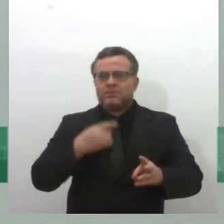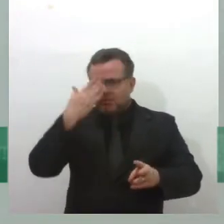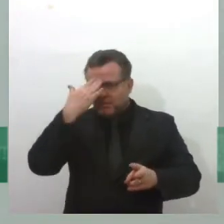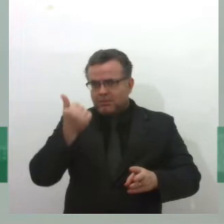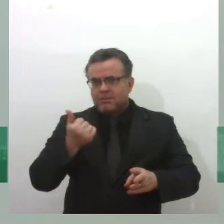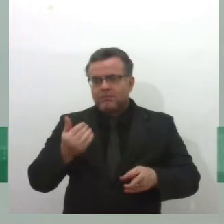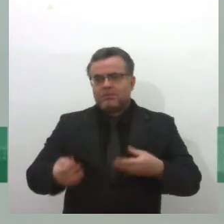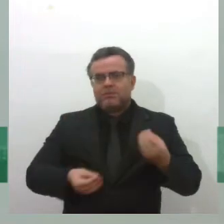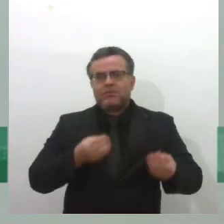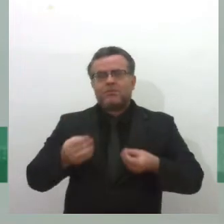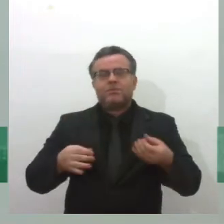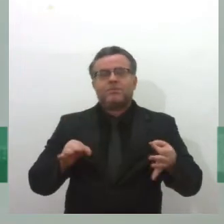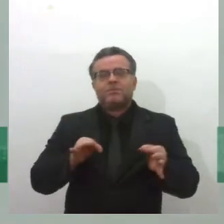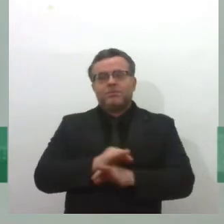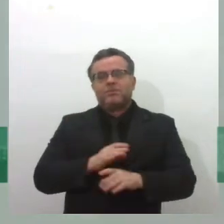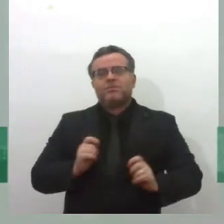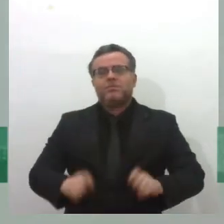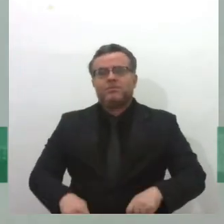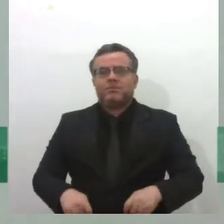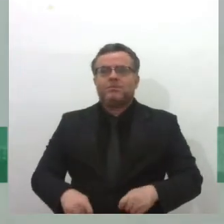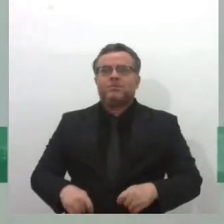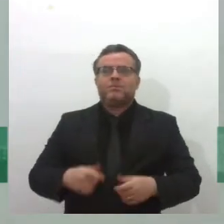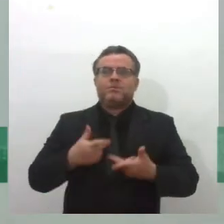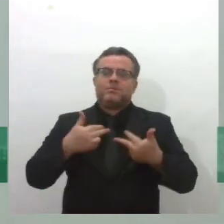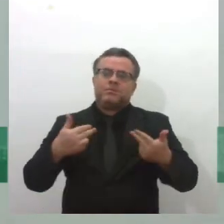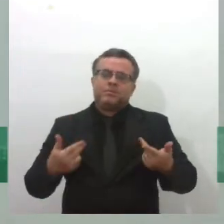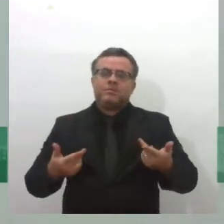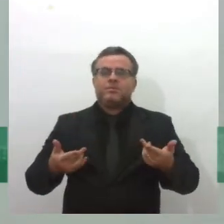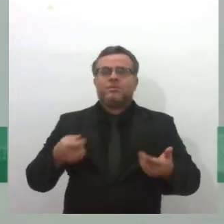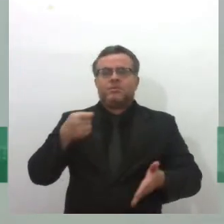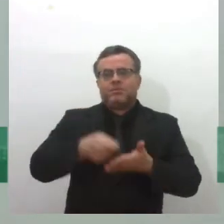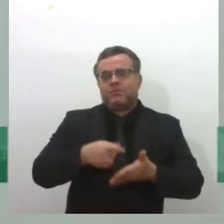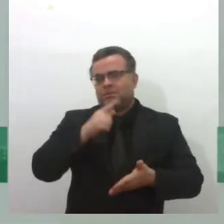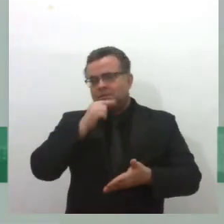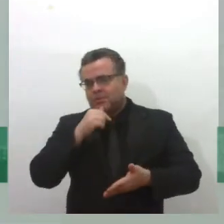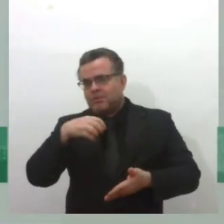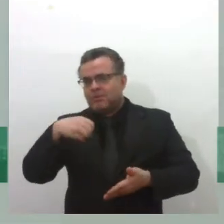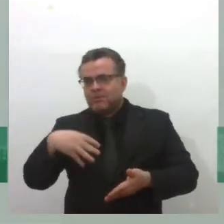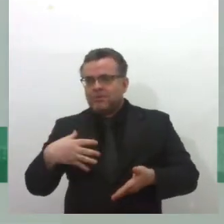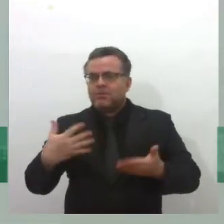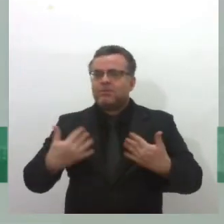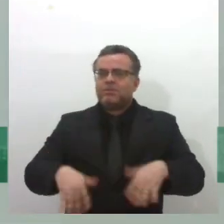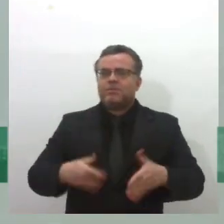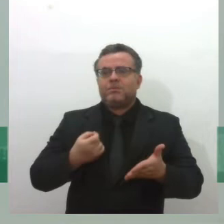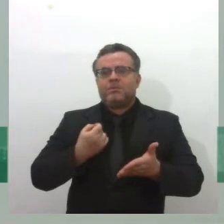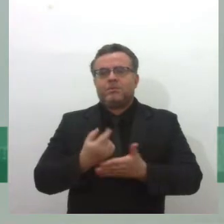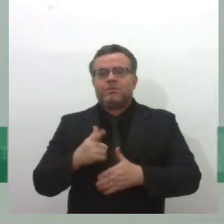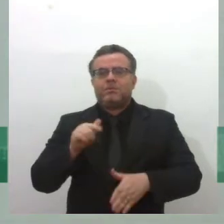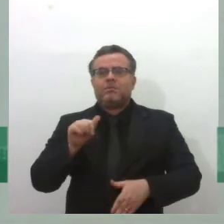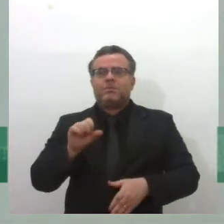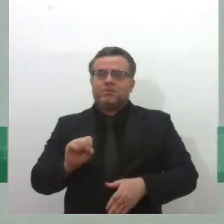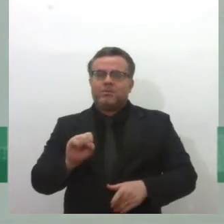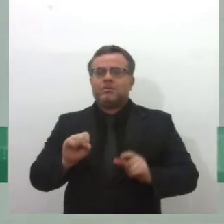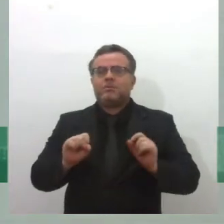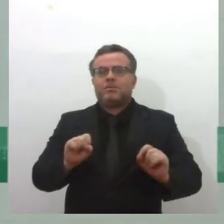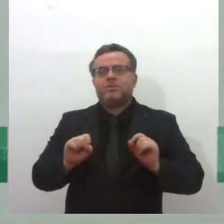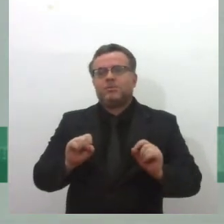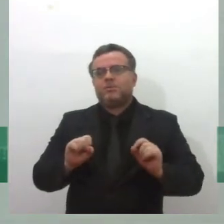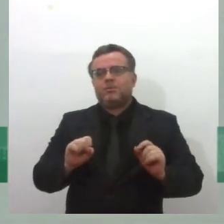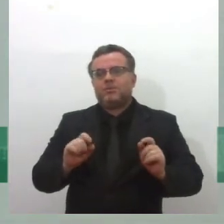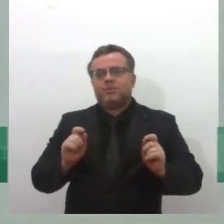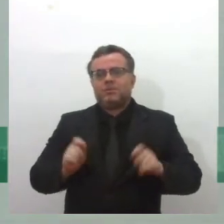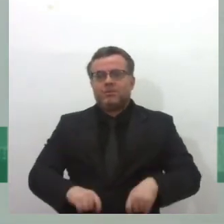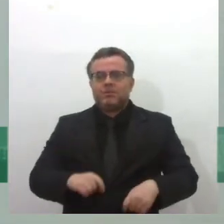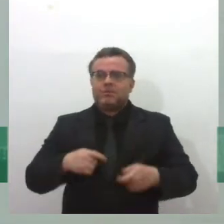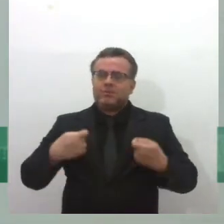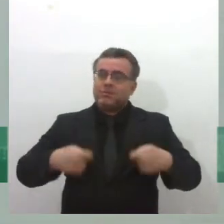ser comida, pagar luz, pagar água, comprar o gás e tal. Não, mas nós precisamos